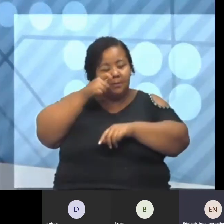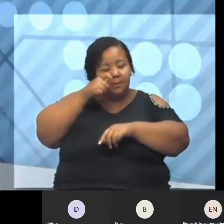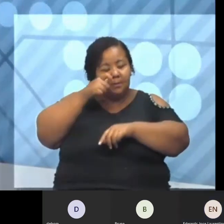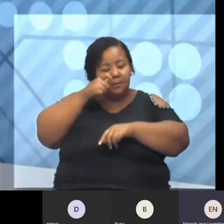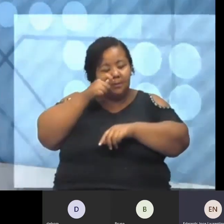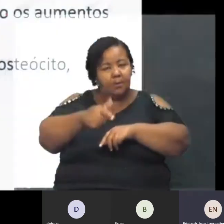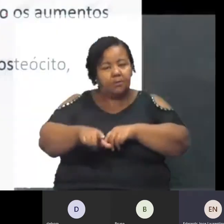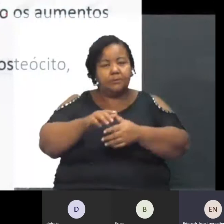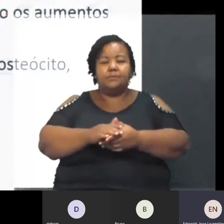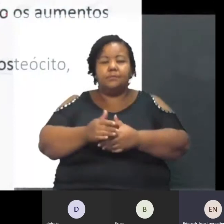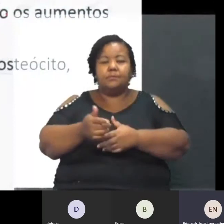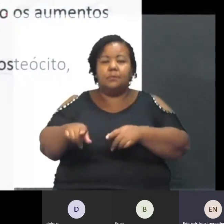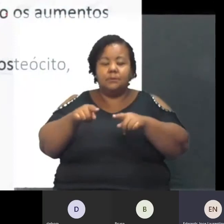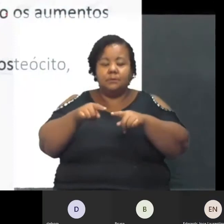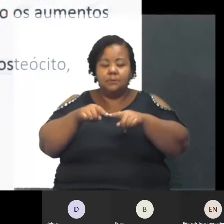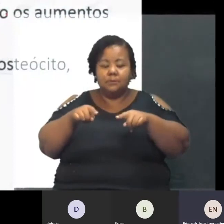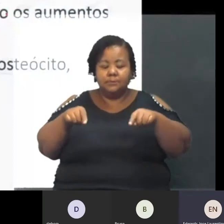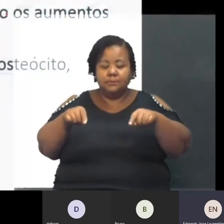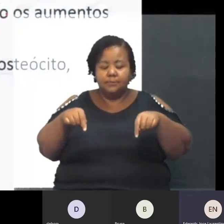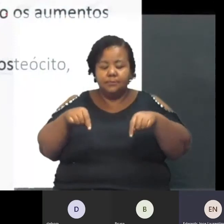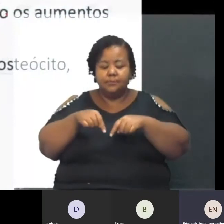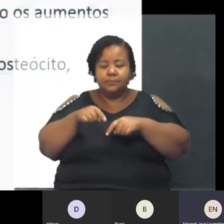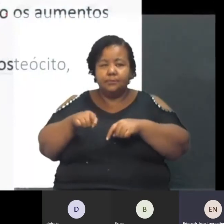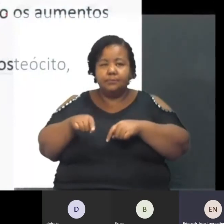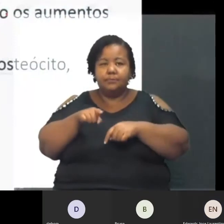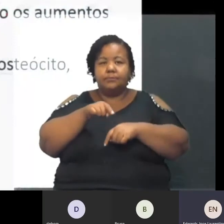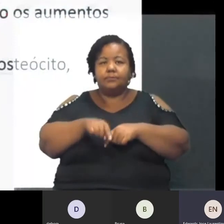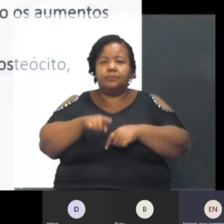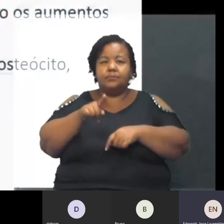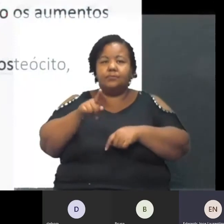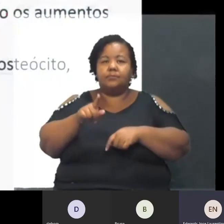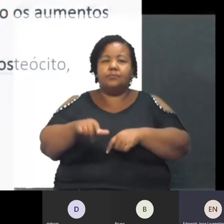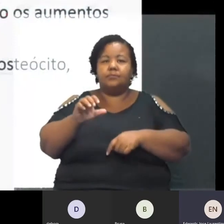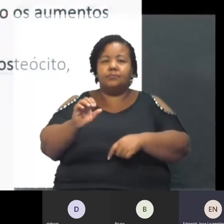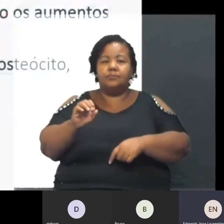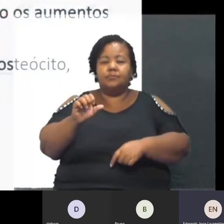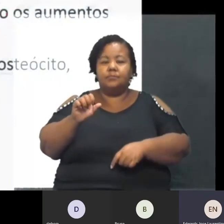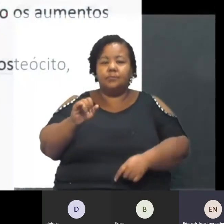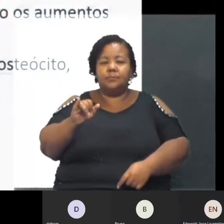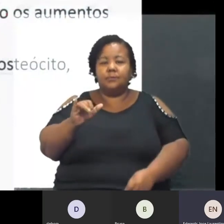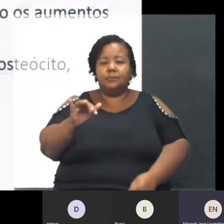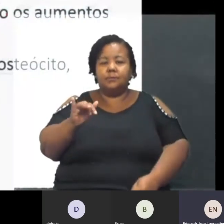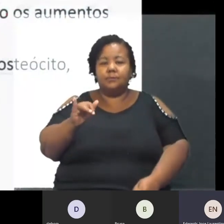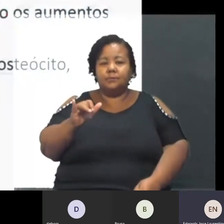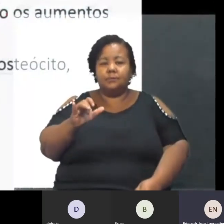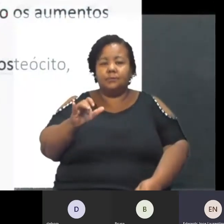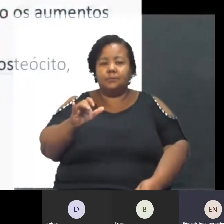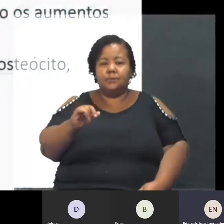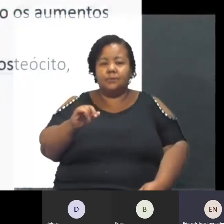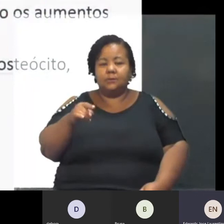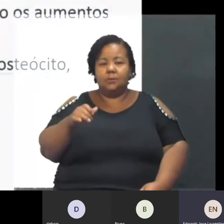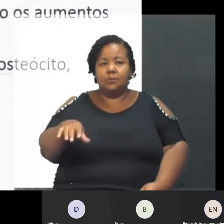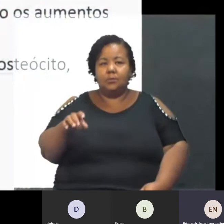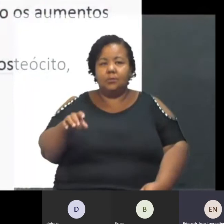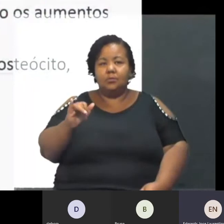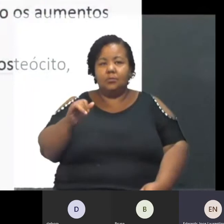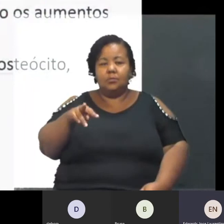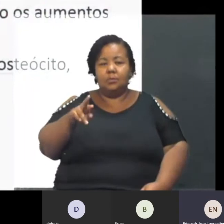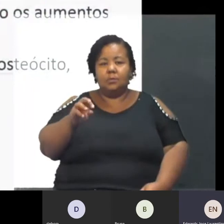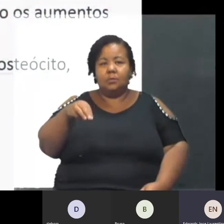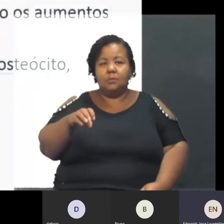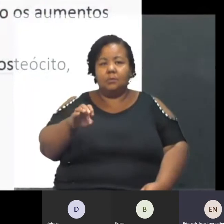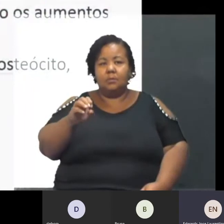lâmina. A próxima lâmina é a lâmina de ossificação intramembranosa. O